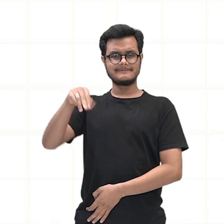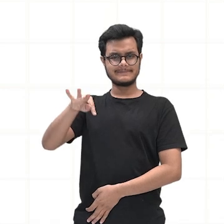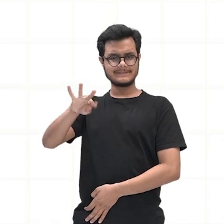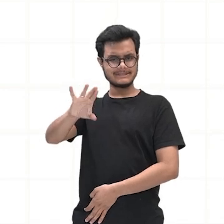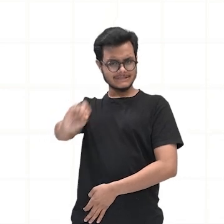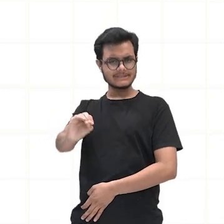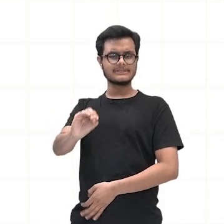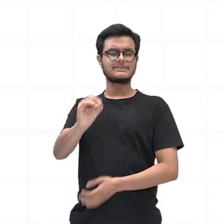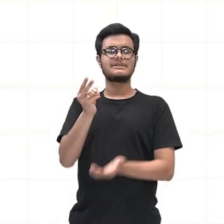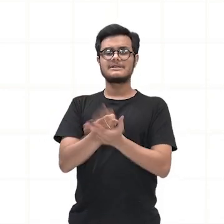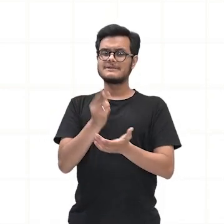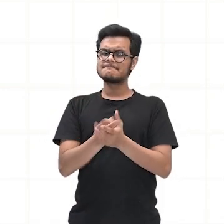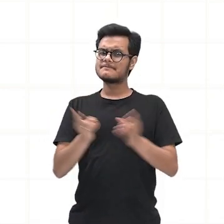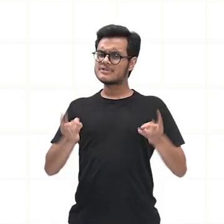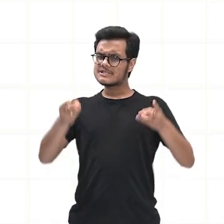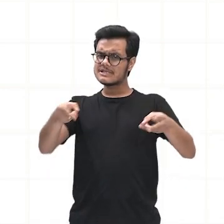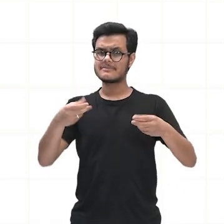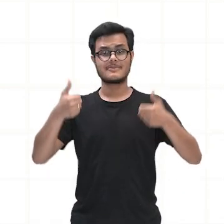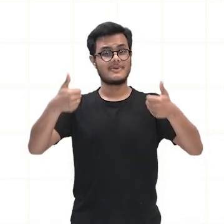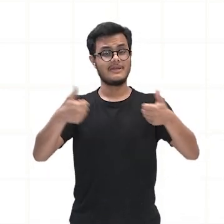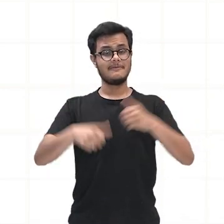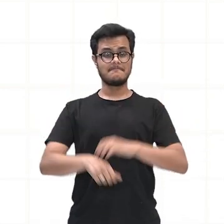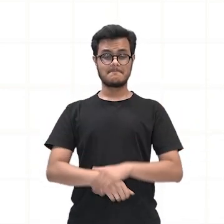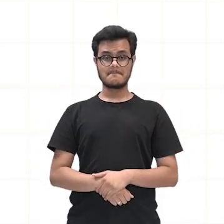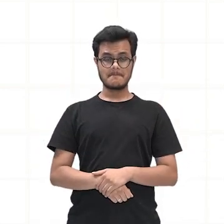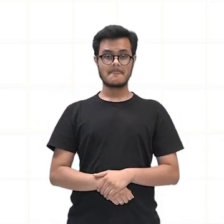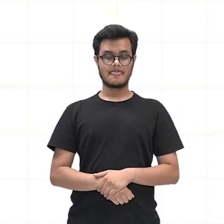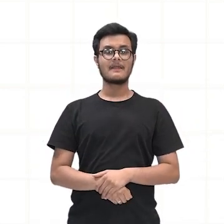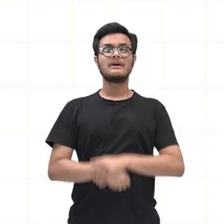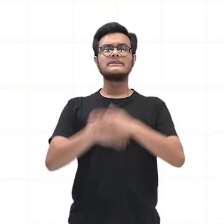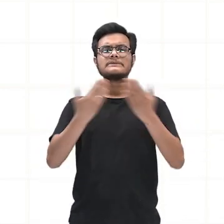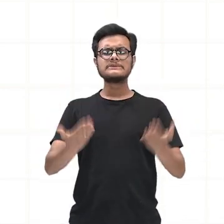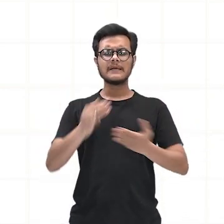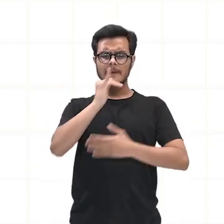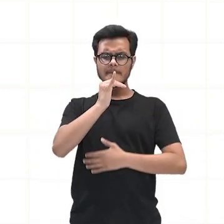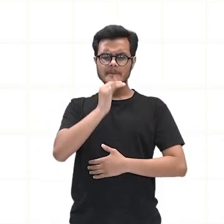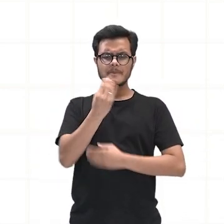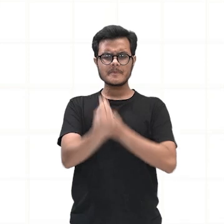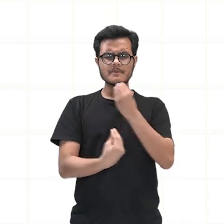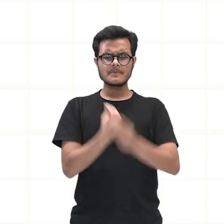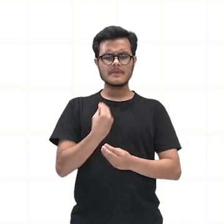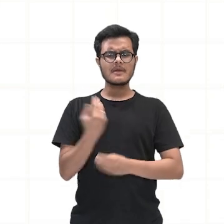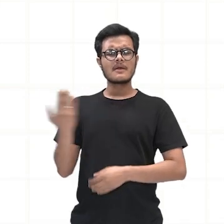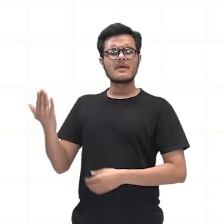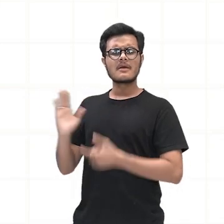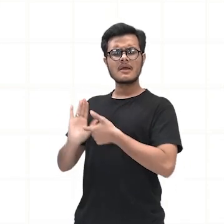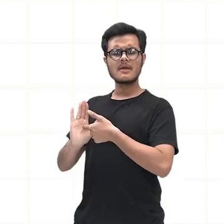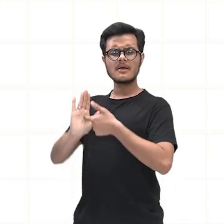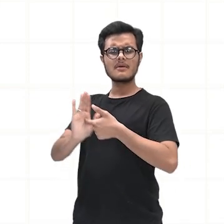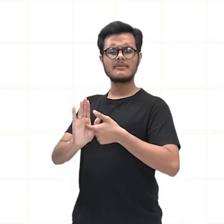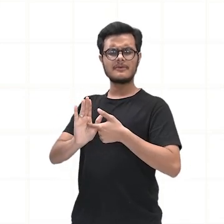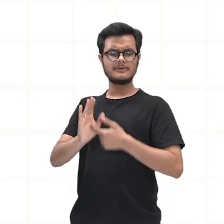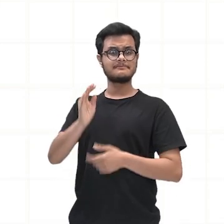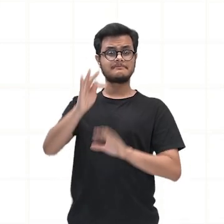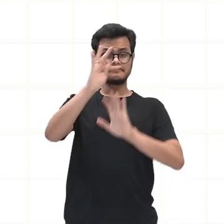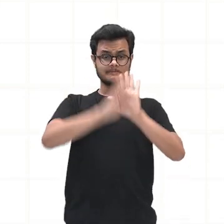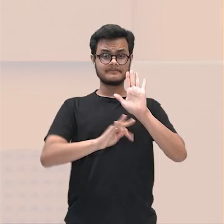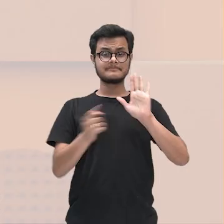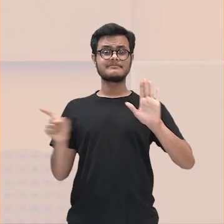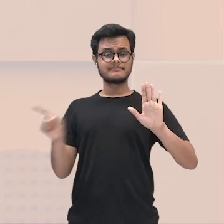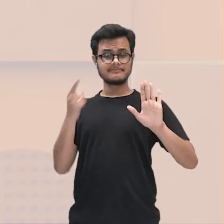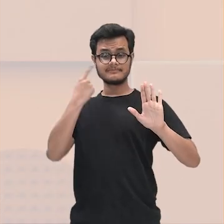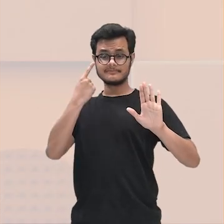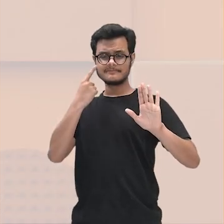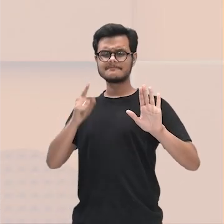Império Bizantino, tá? Olha só, o professor trouxe aí uma cartela para mostrar